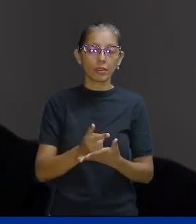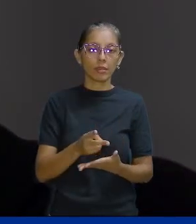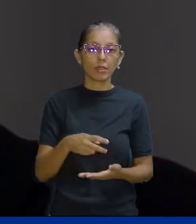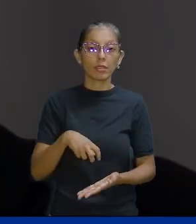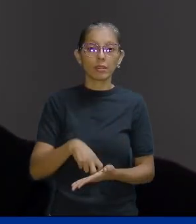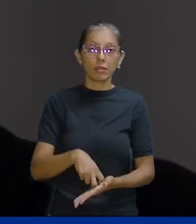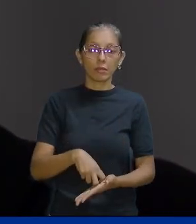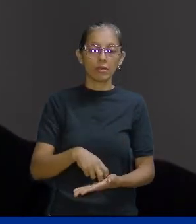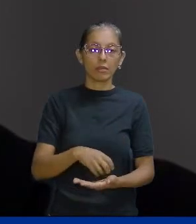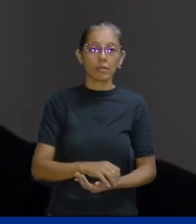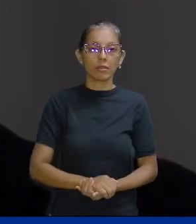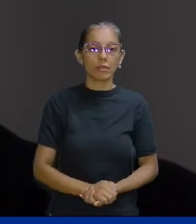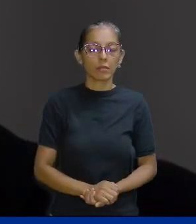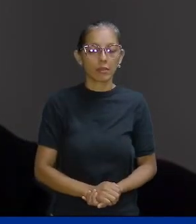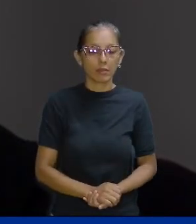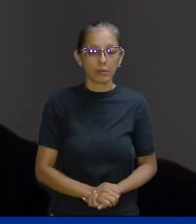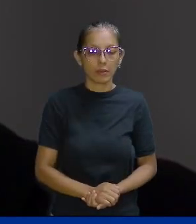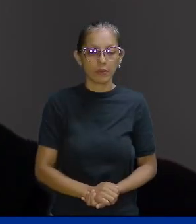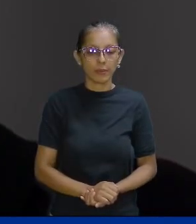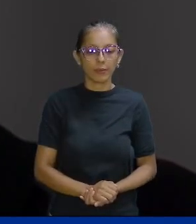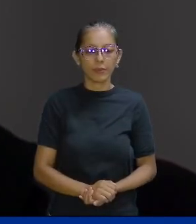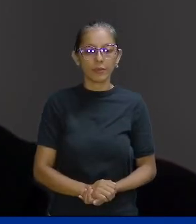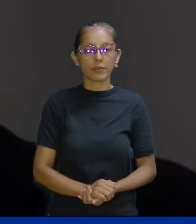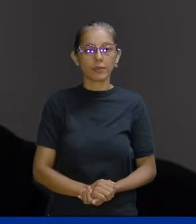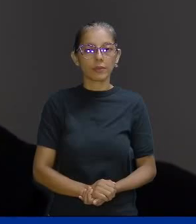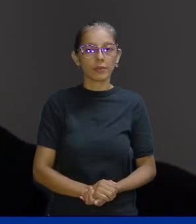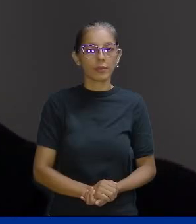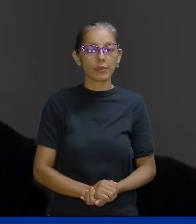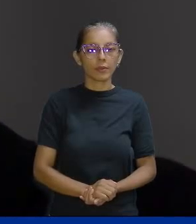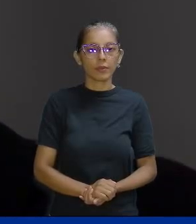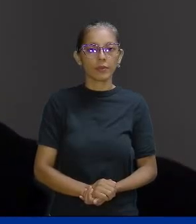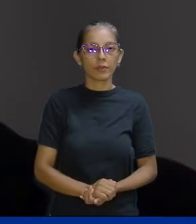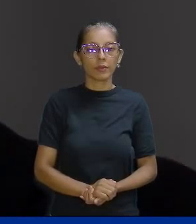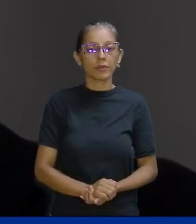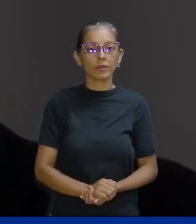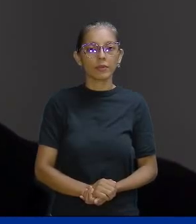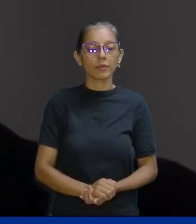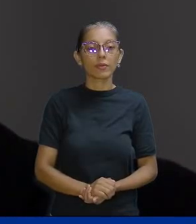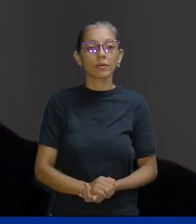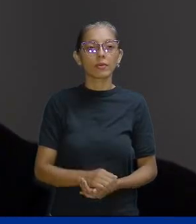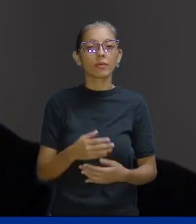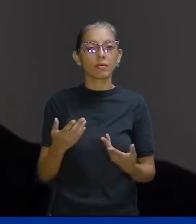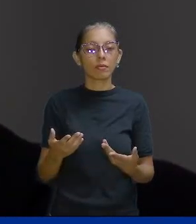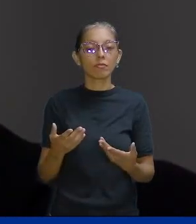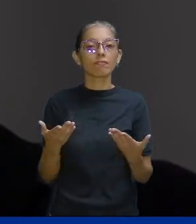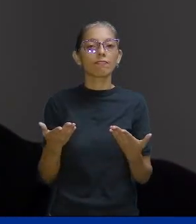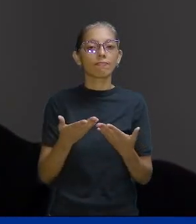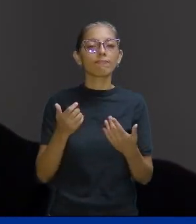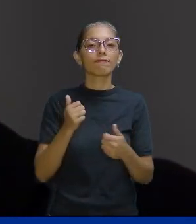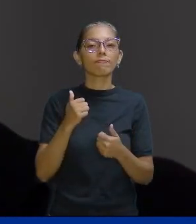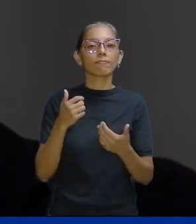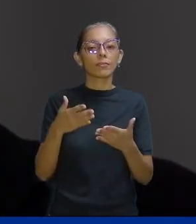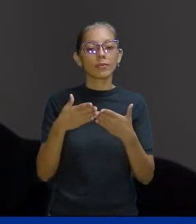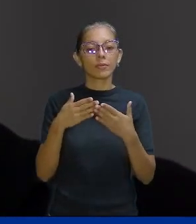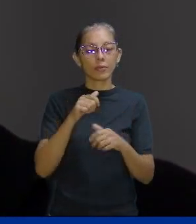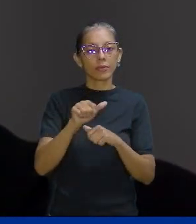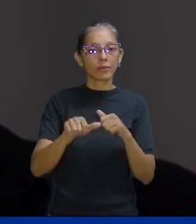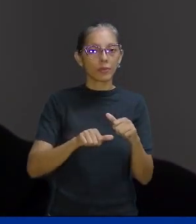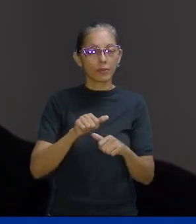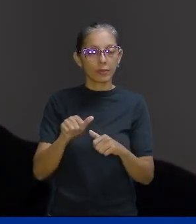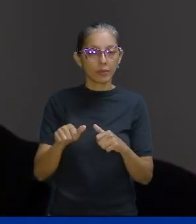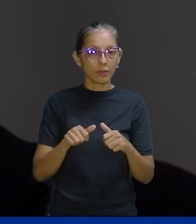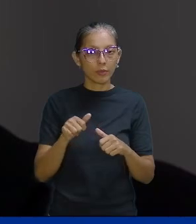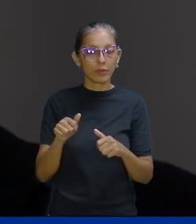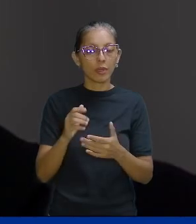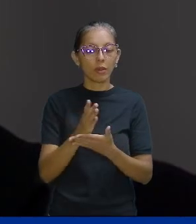Regional Eleitoral, em seu parecer, opinou pelo desprovimento do recurso, manifestando-se pela manutenção da sentença, considerando